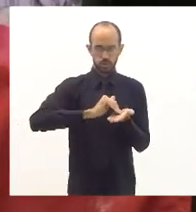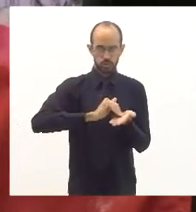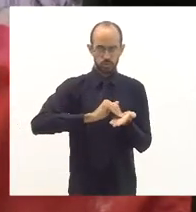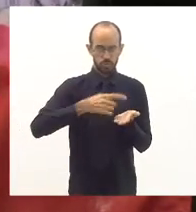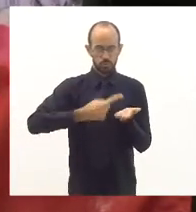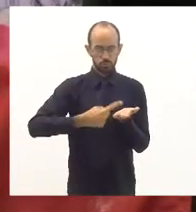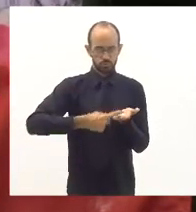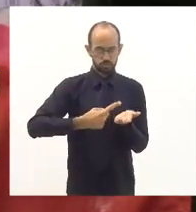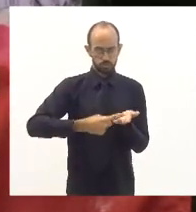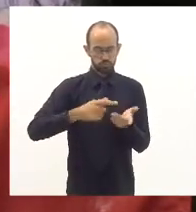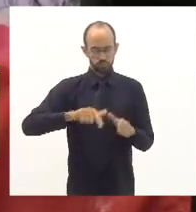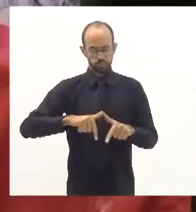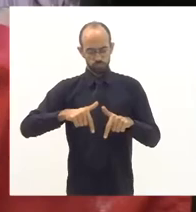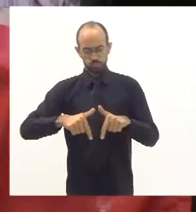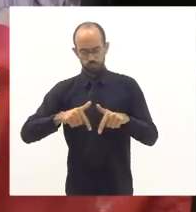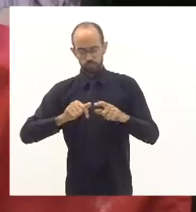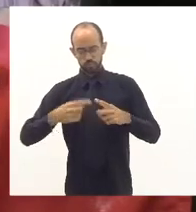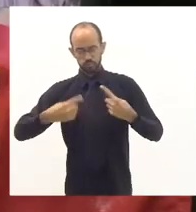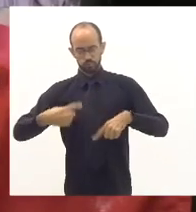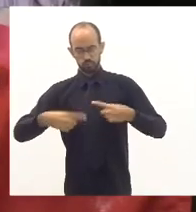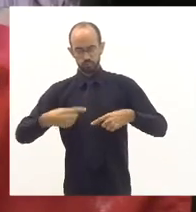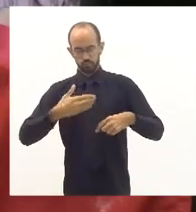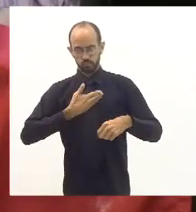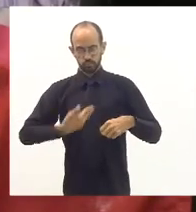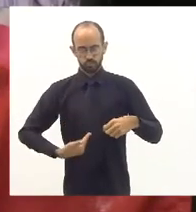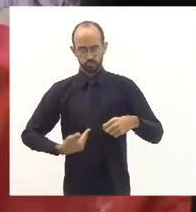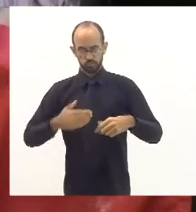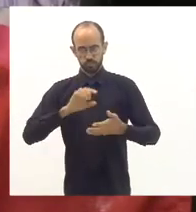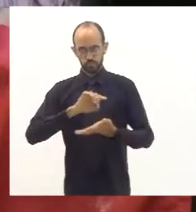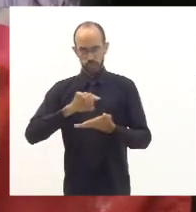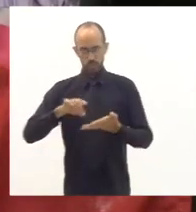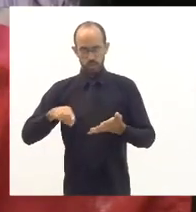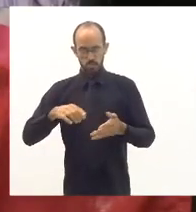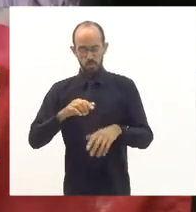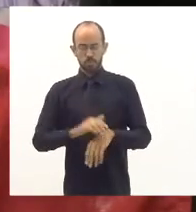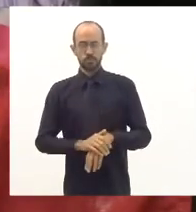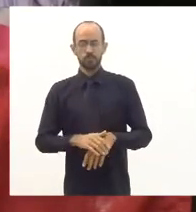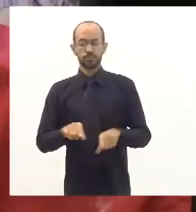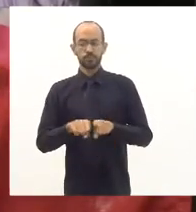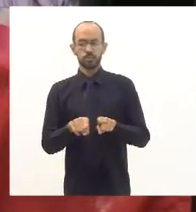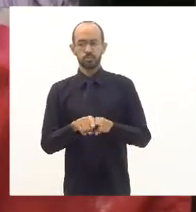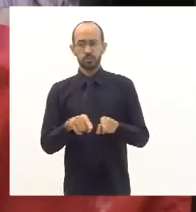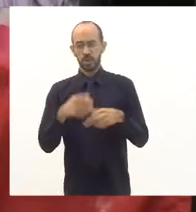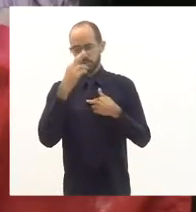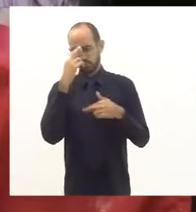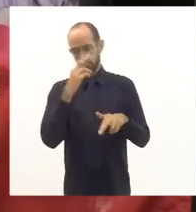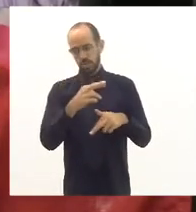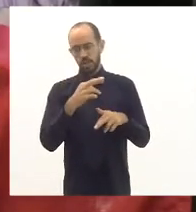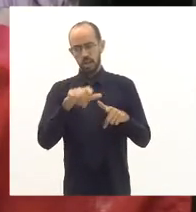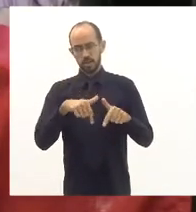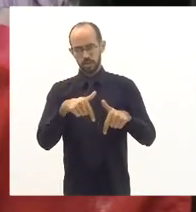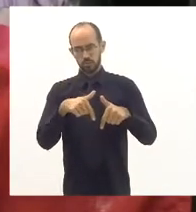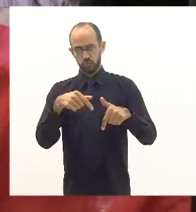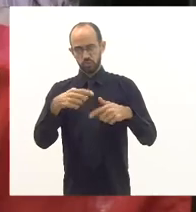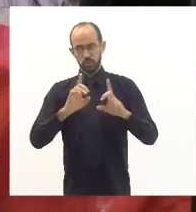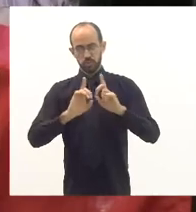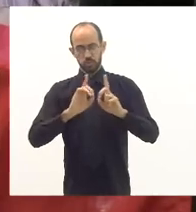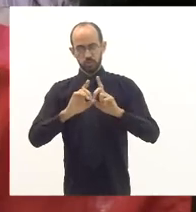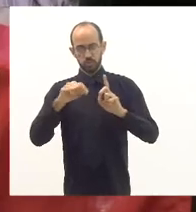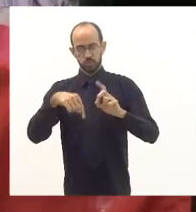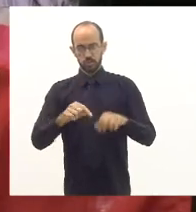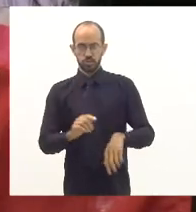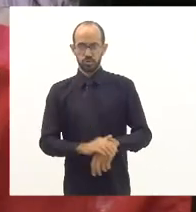alinhar as ações de políticas públicas em cada uma delas e cumprir as ações discutidas aqui na audiência, como o Mink